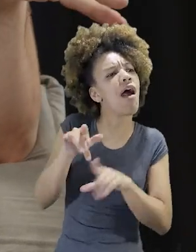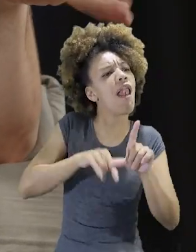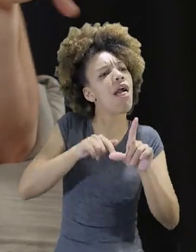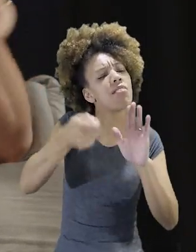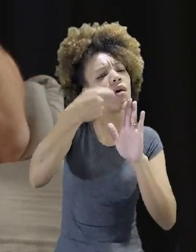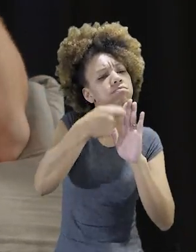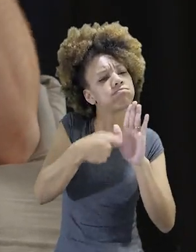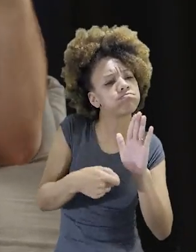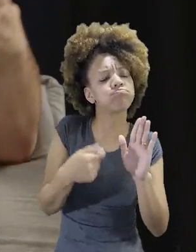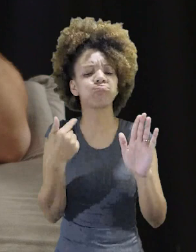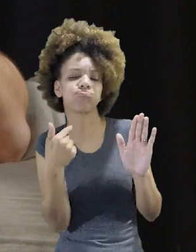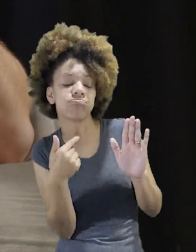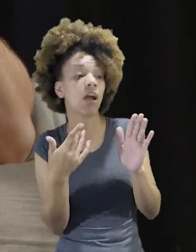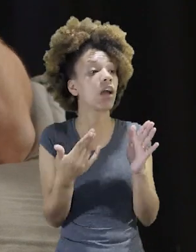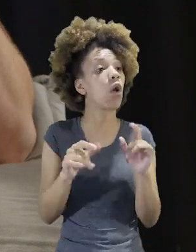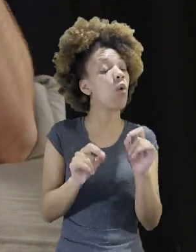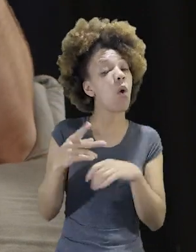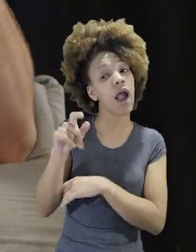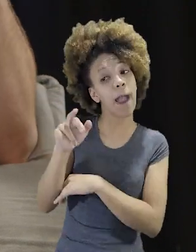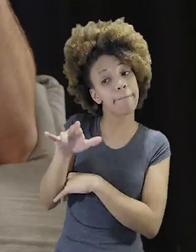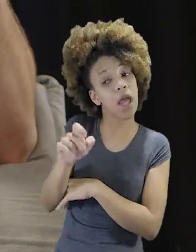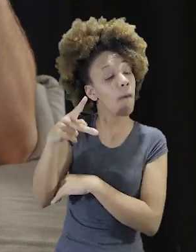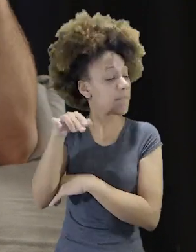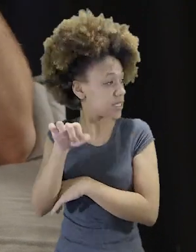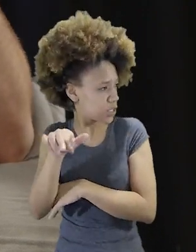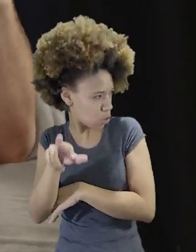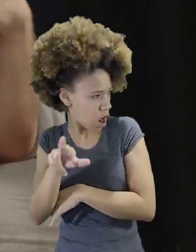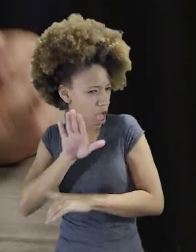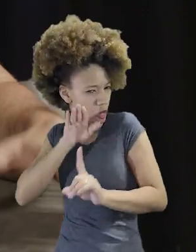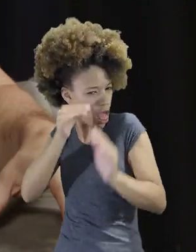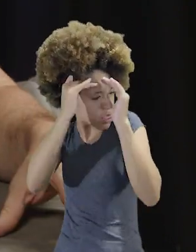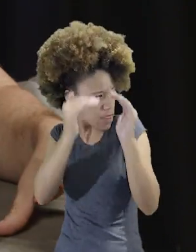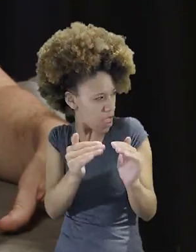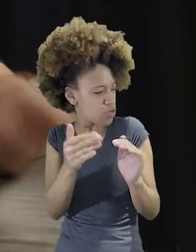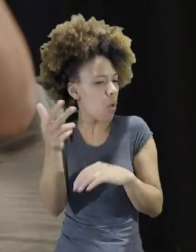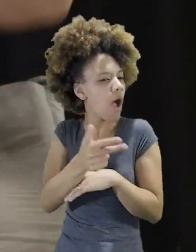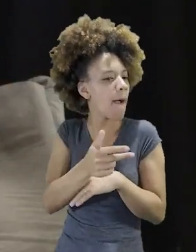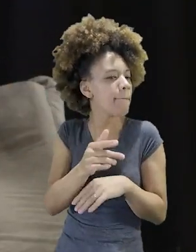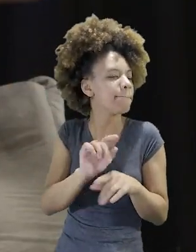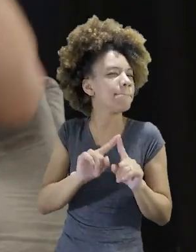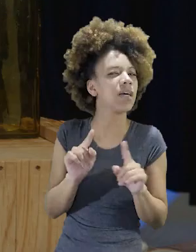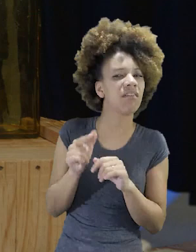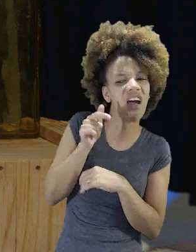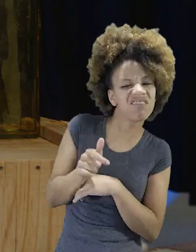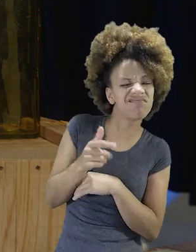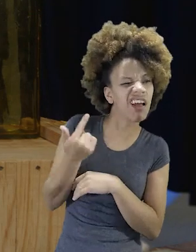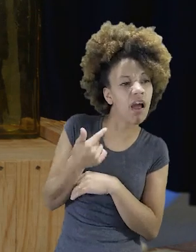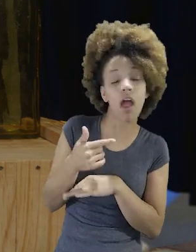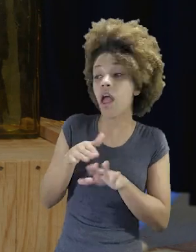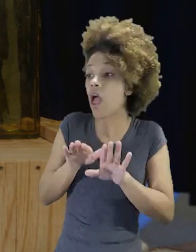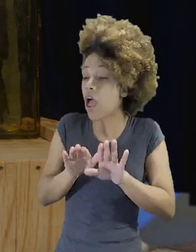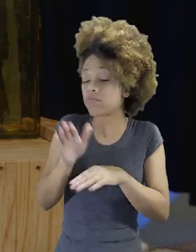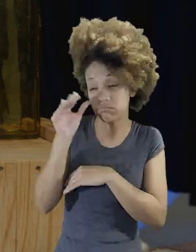umas letras assim tipo cômicas e o caramba e tal o Gabriel Pensador ele é um cara respeitado no meio do Rap ou ele é tipo ah mano ele tá fazendo piada isso